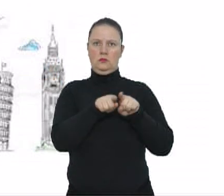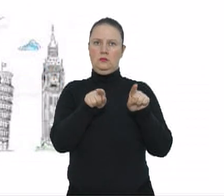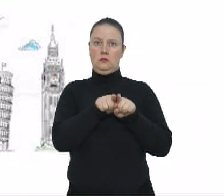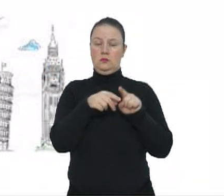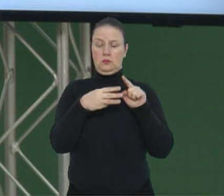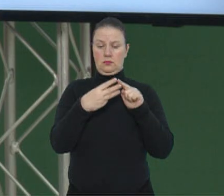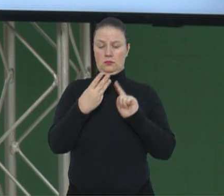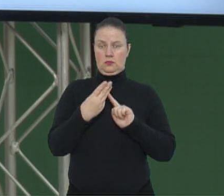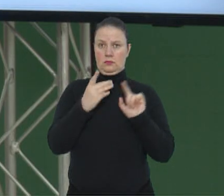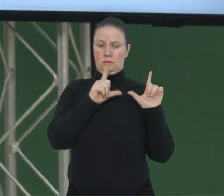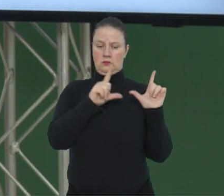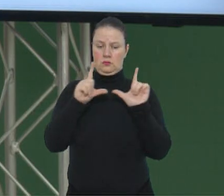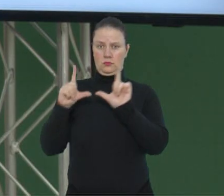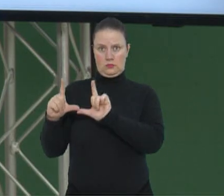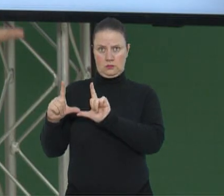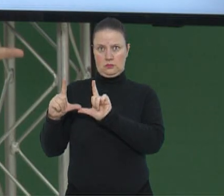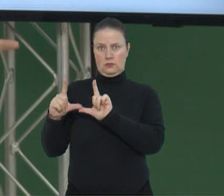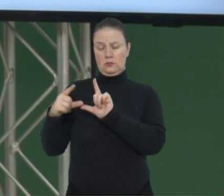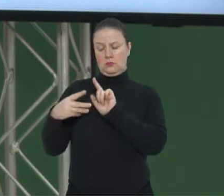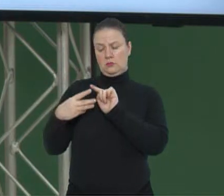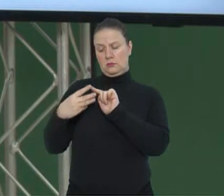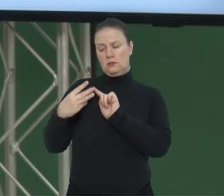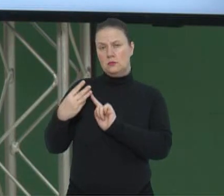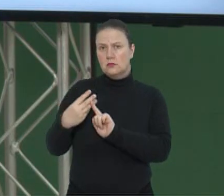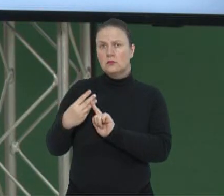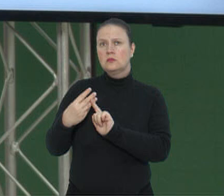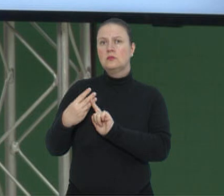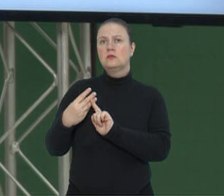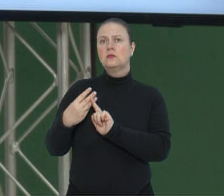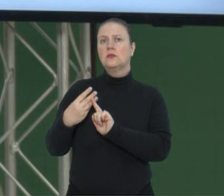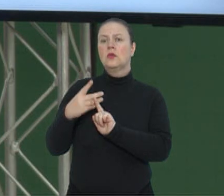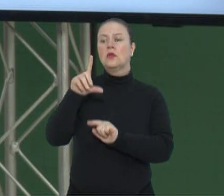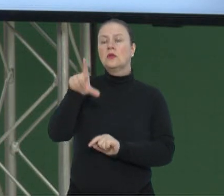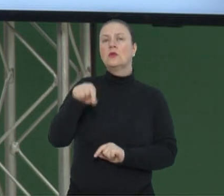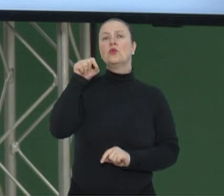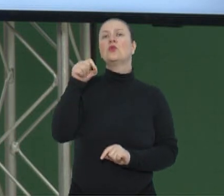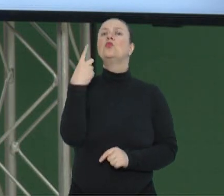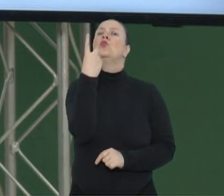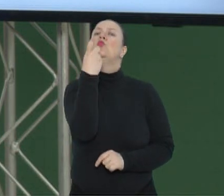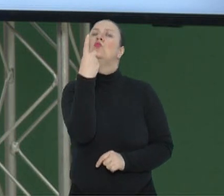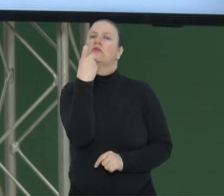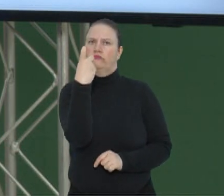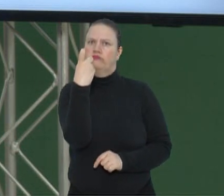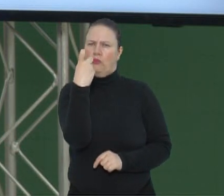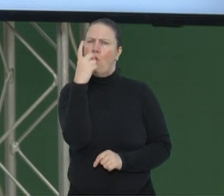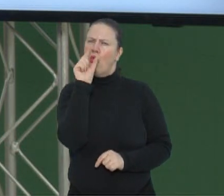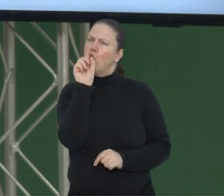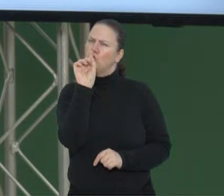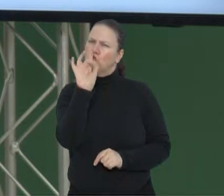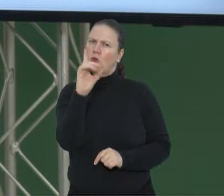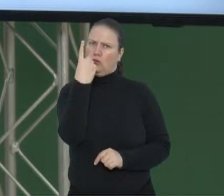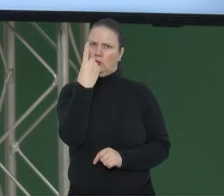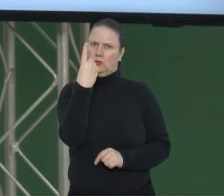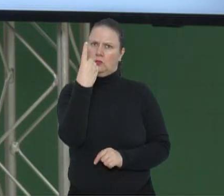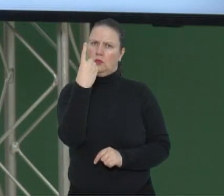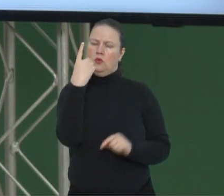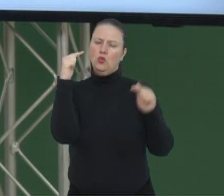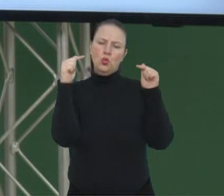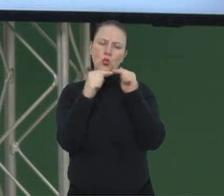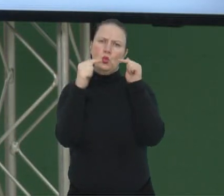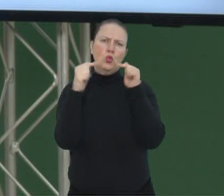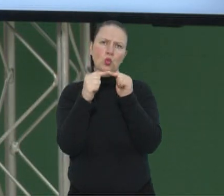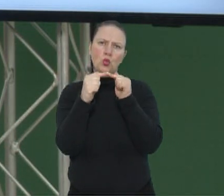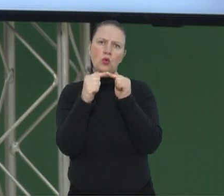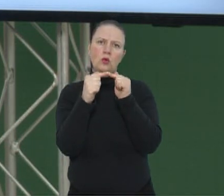têm 3 imagens e dessas 3 imagens vocês irão escolher uma, né? E irão relacionar a